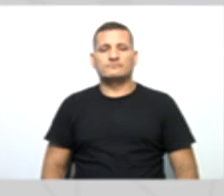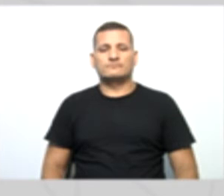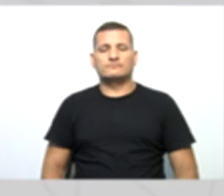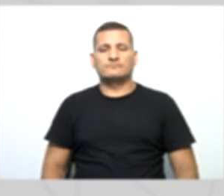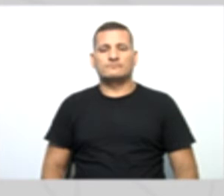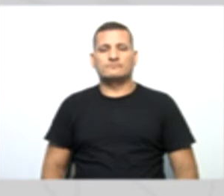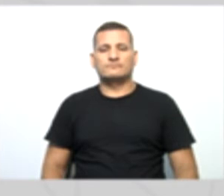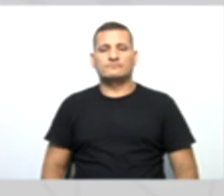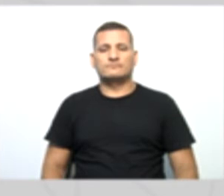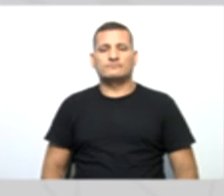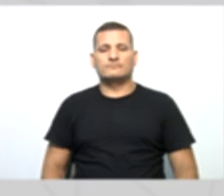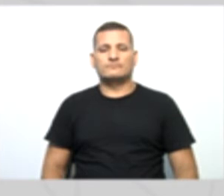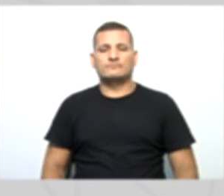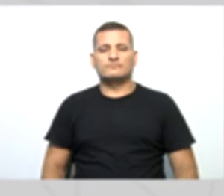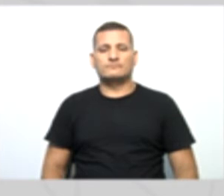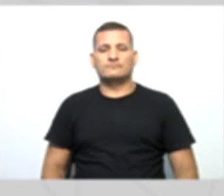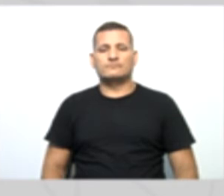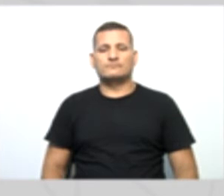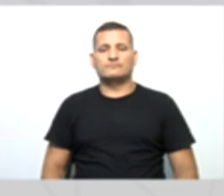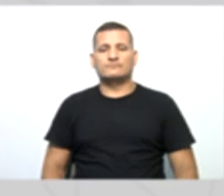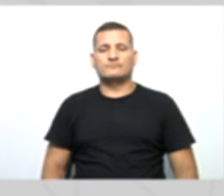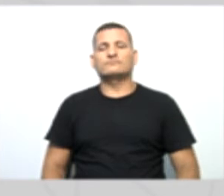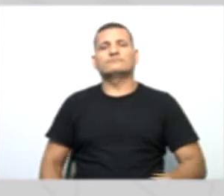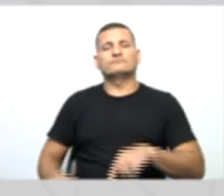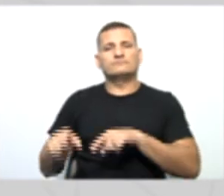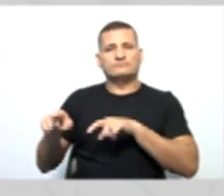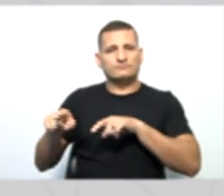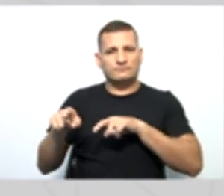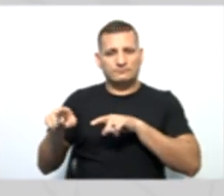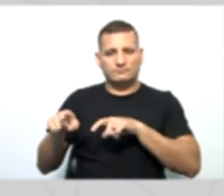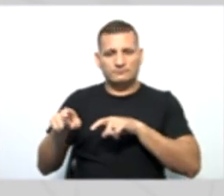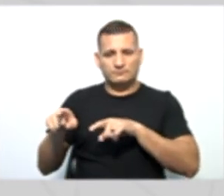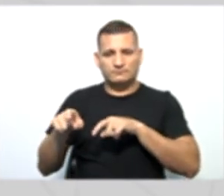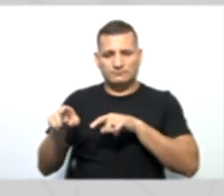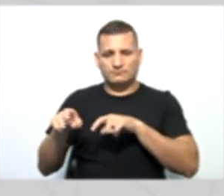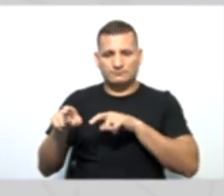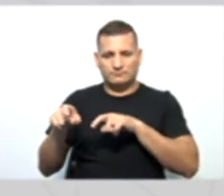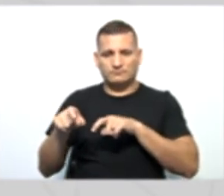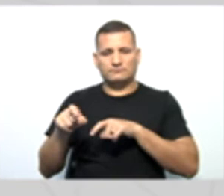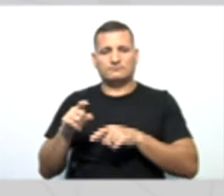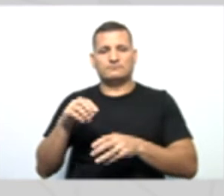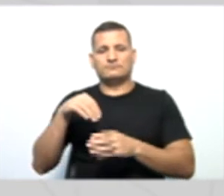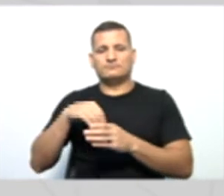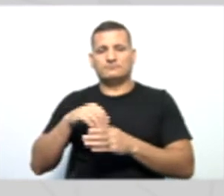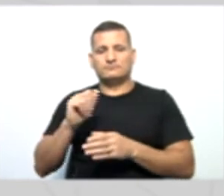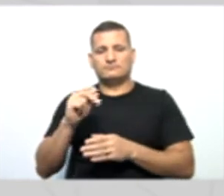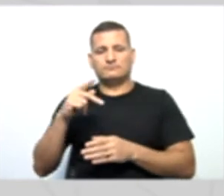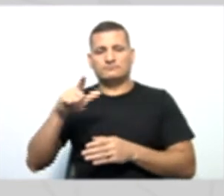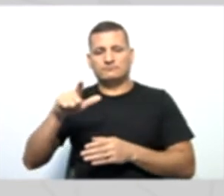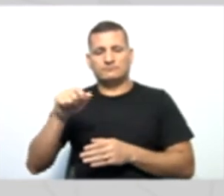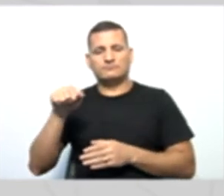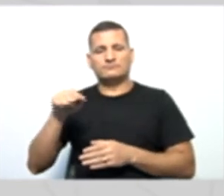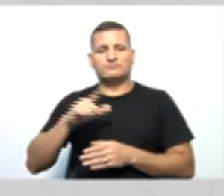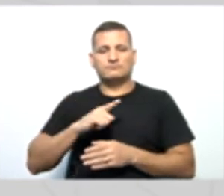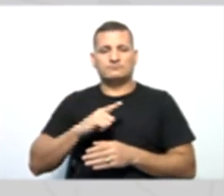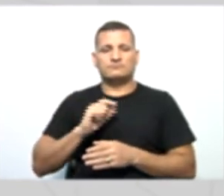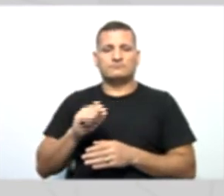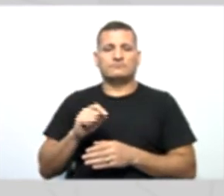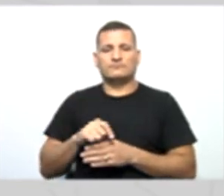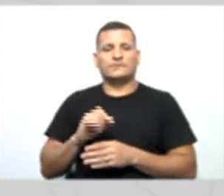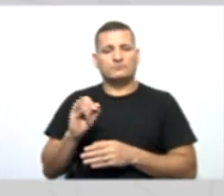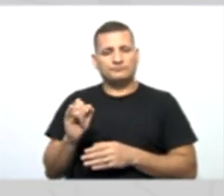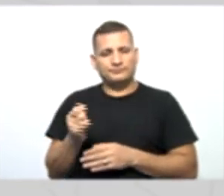de hortaliças? Então, a cooperativa de produtores de hortaliça é composta por produtores rurais que são beneficiados com a partilha